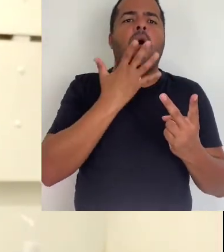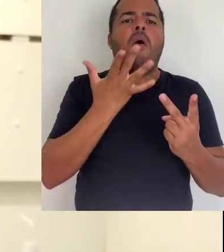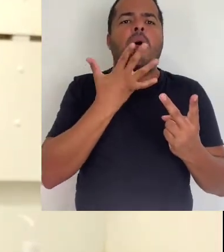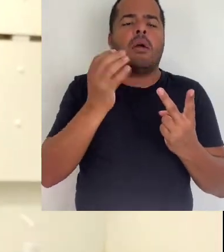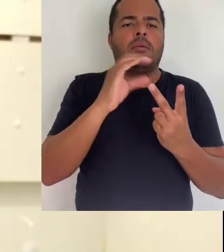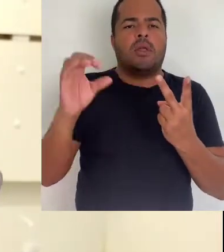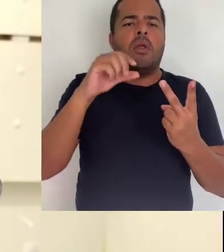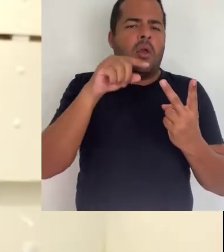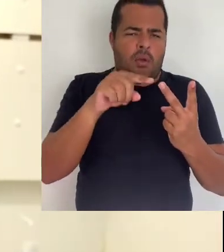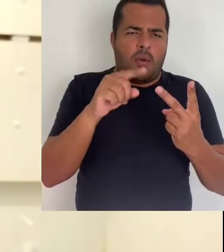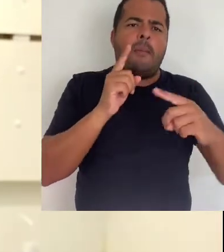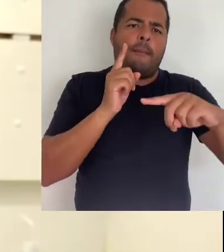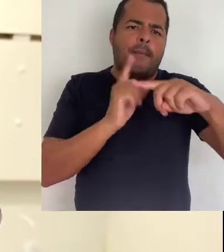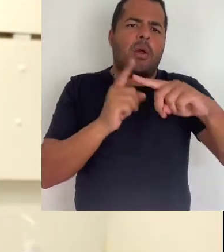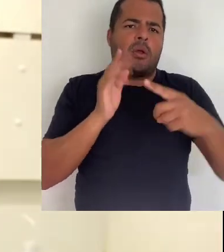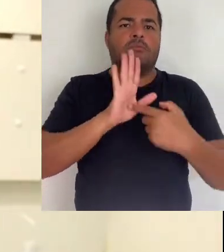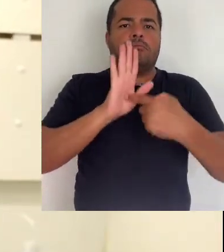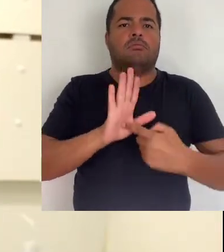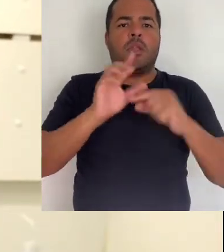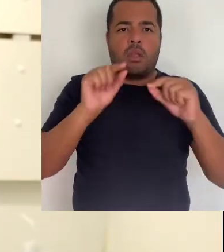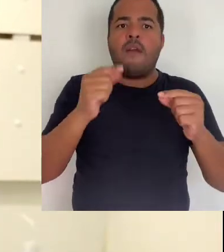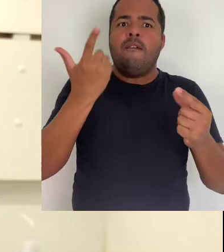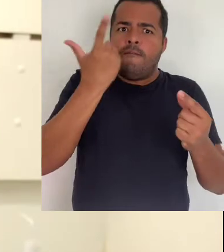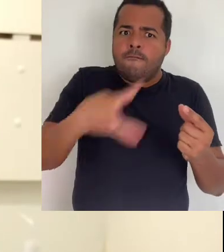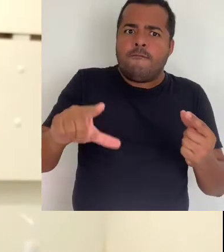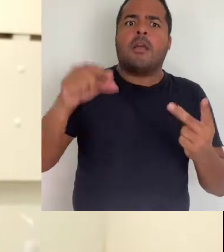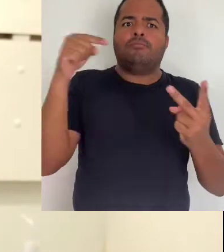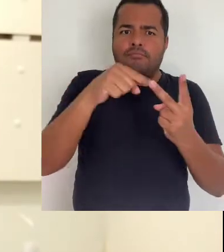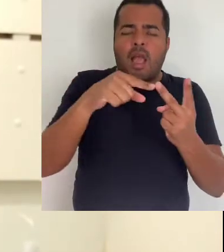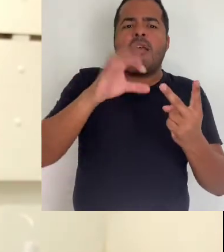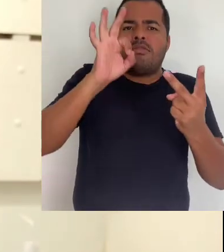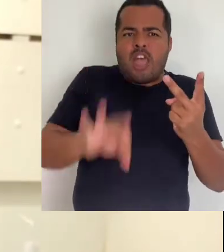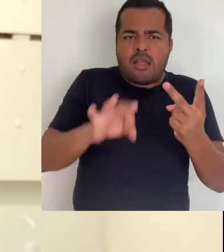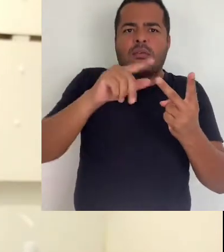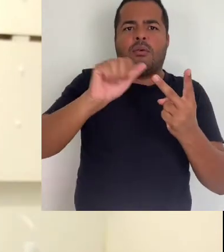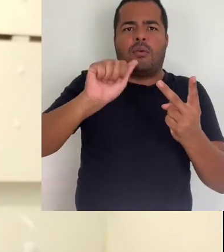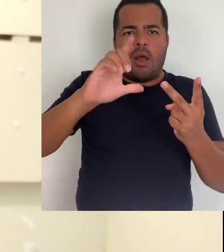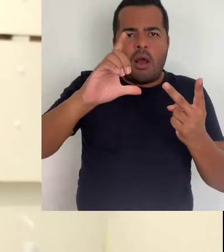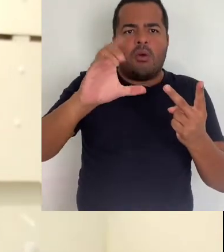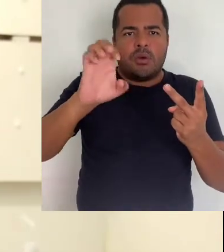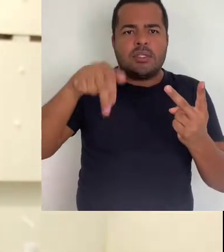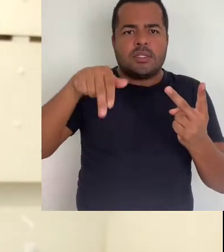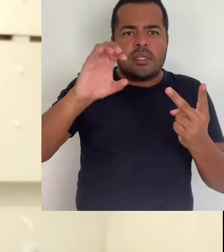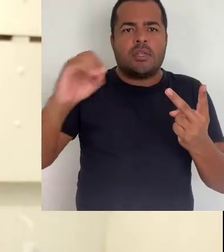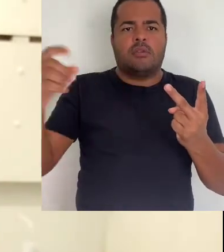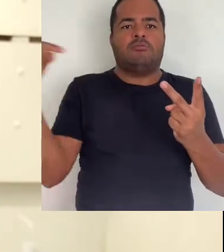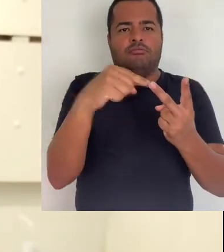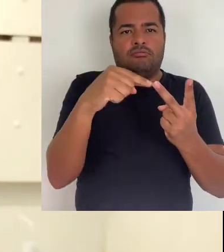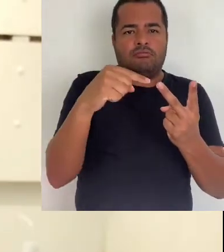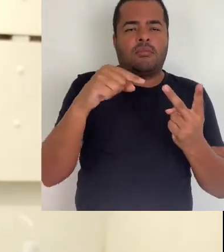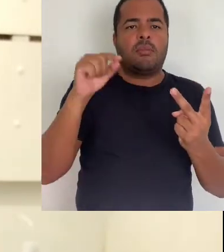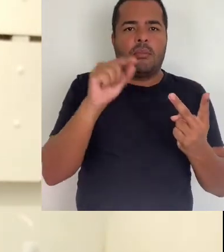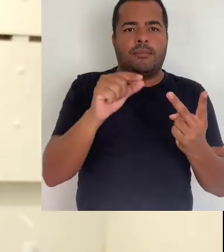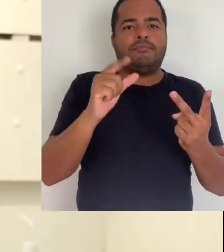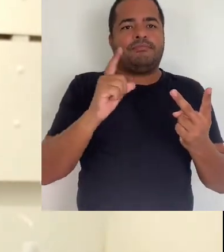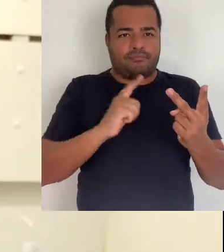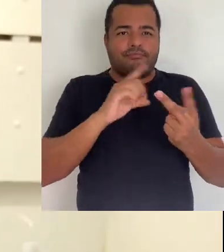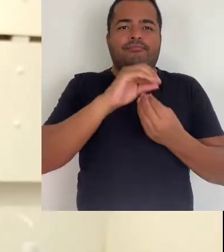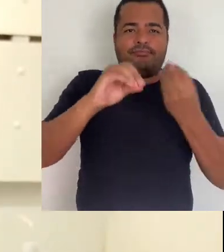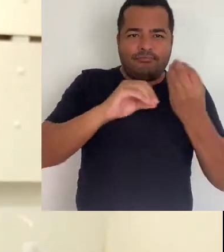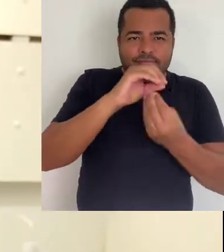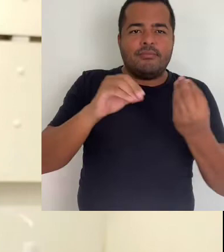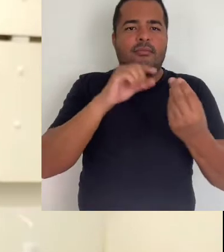produziu, ele ficou castanho. Isso é uma indicação de que ocorreu a reação. Alcenos,